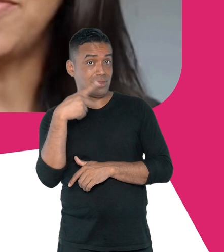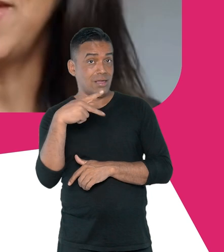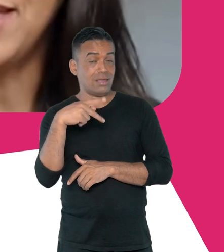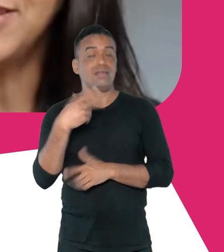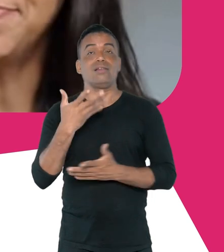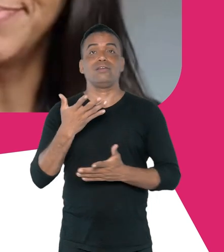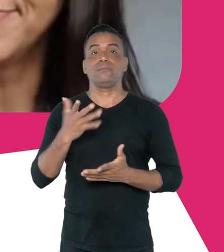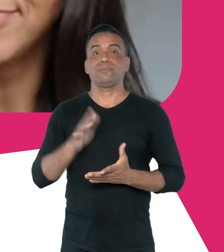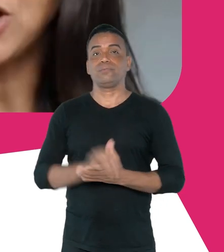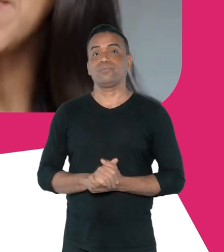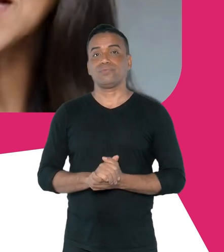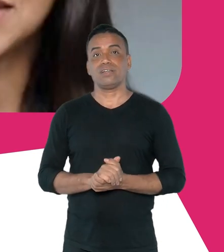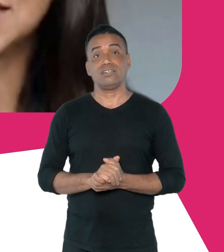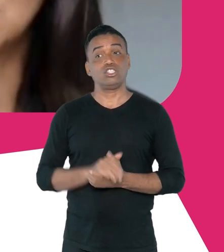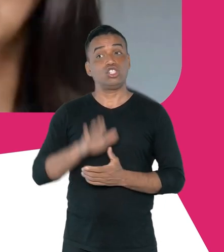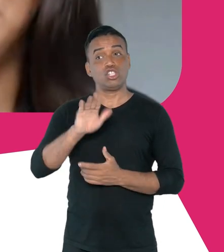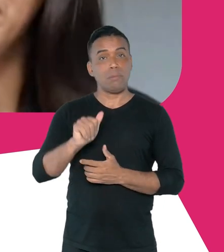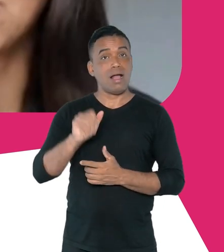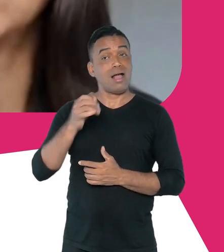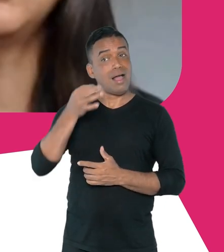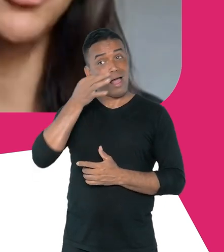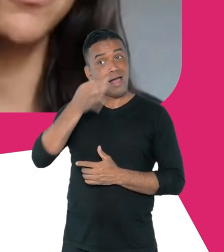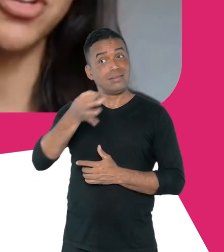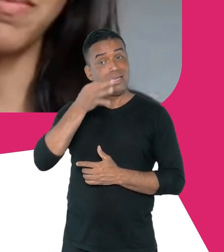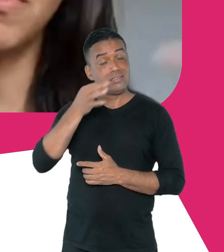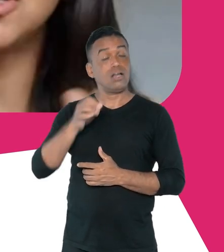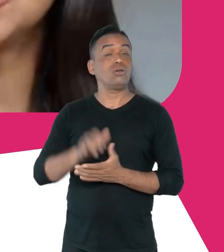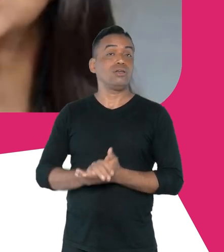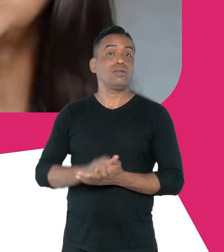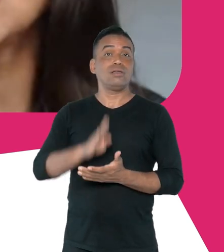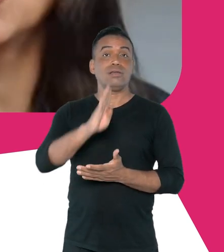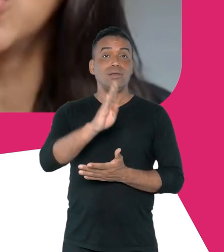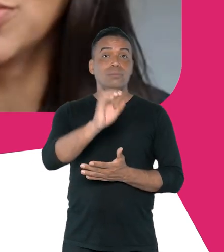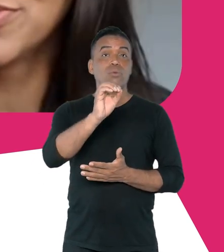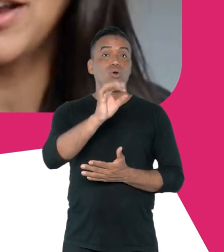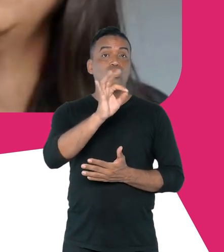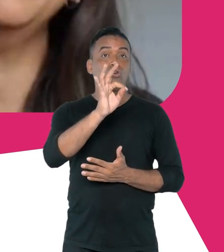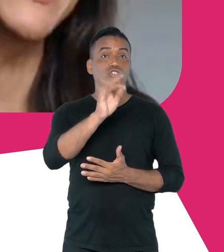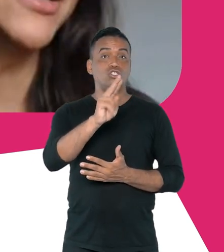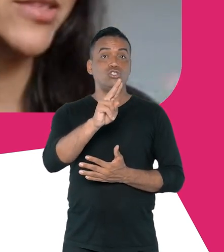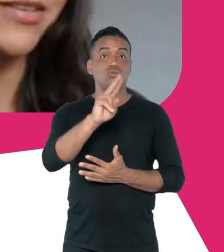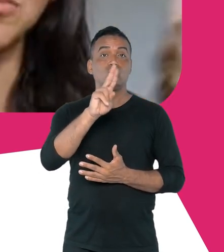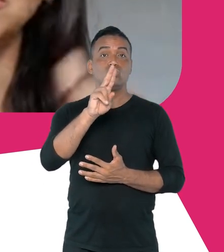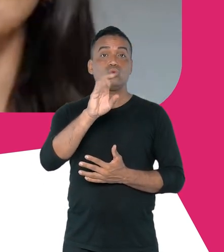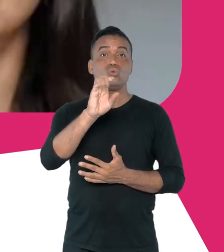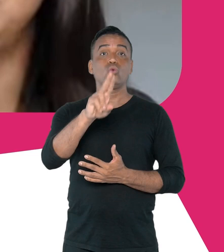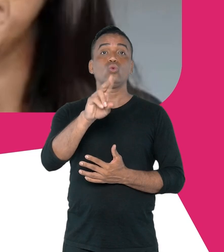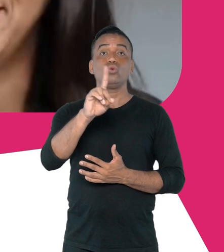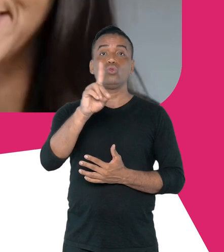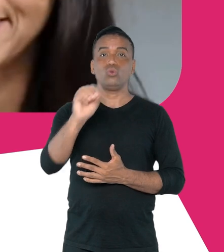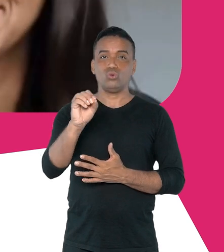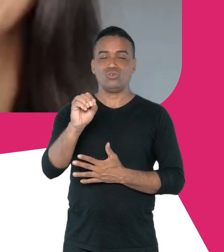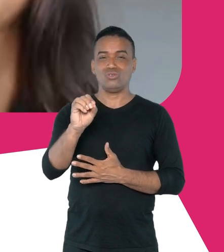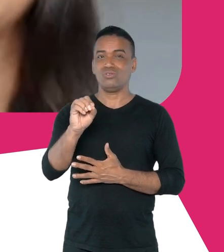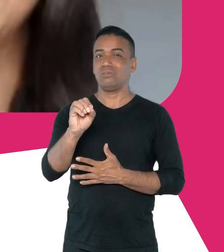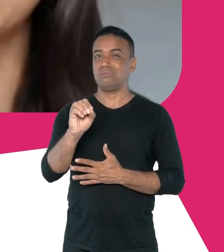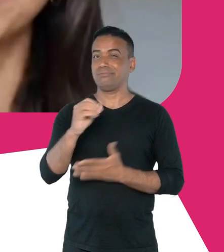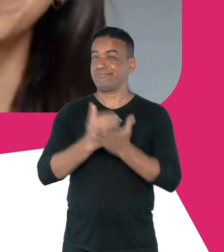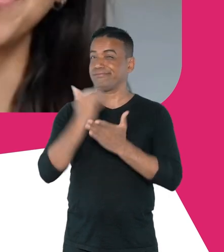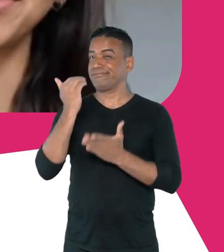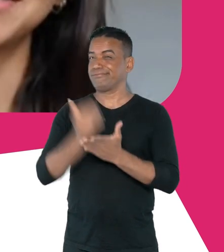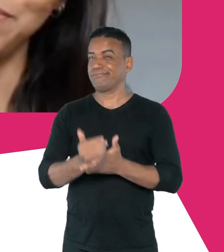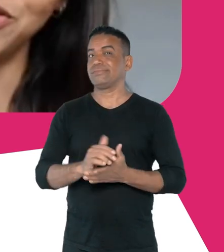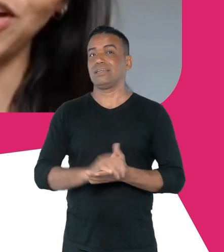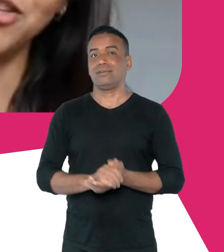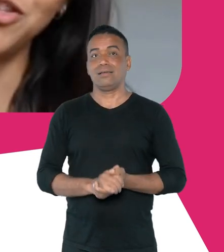quando ia chamar a atenção dele por algum motivo, chamava ele de boticudo. Falava, menino, você tá boticudo demais. Né?